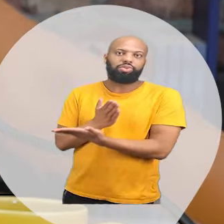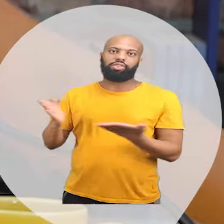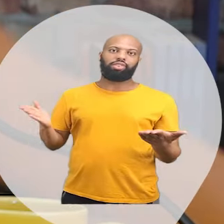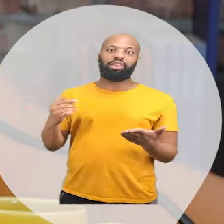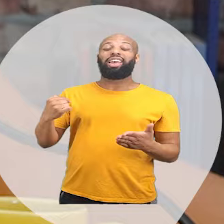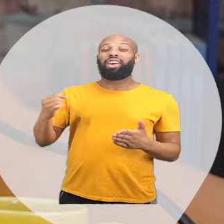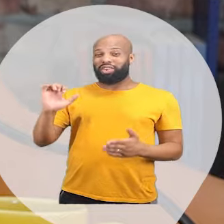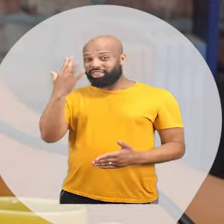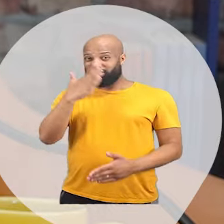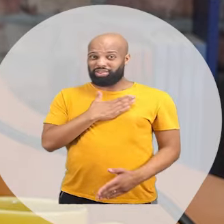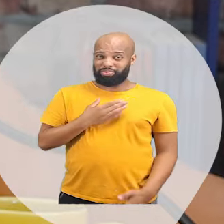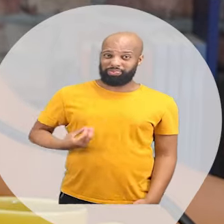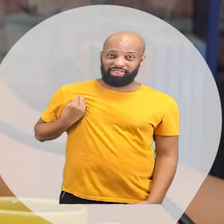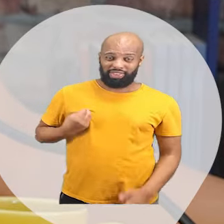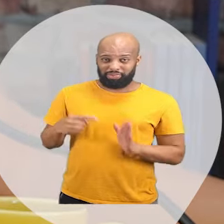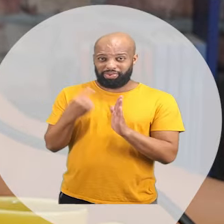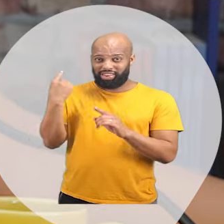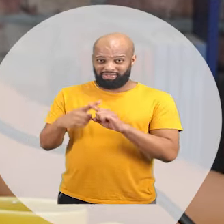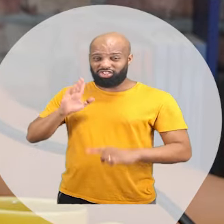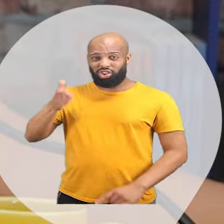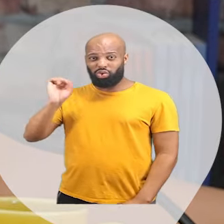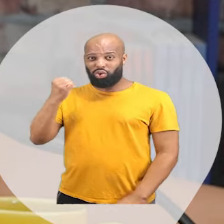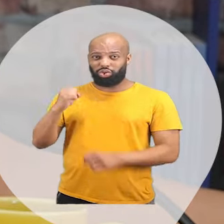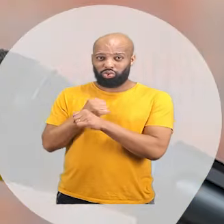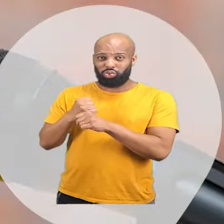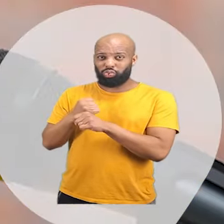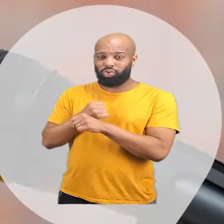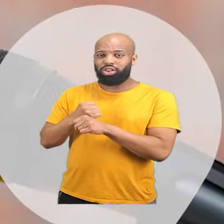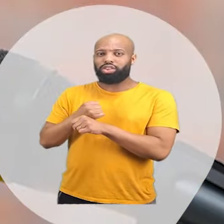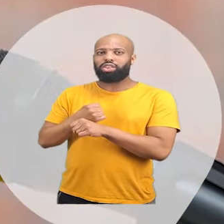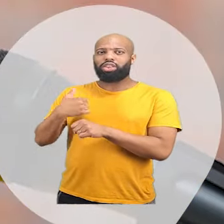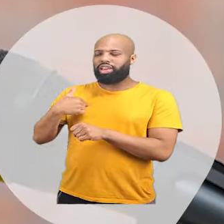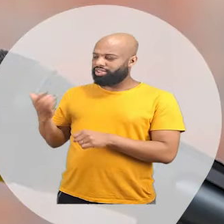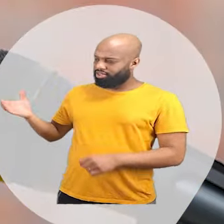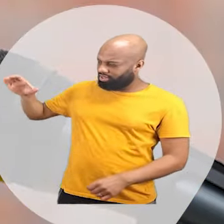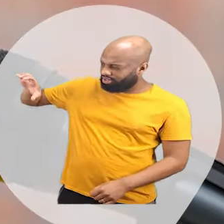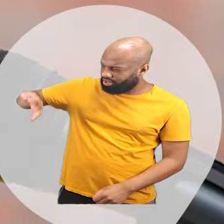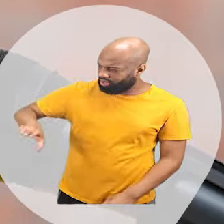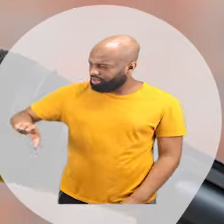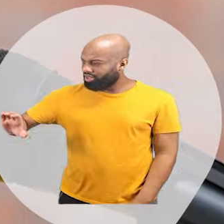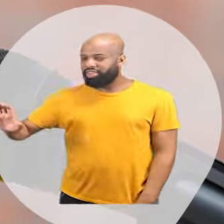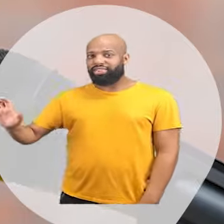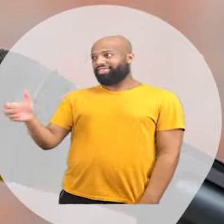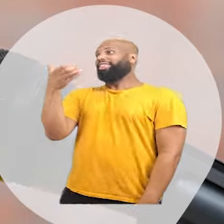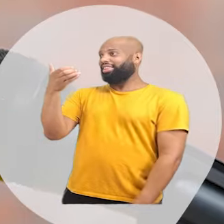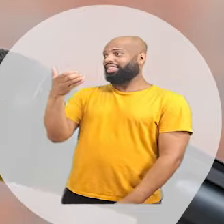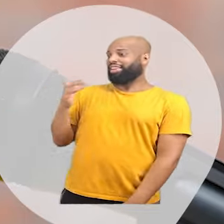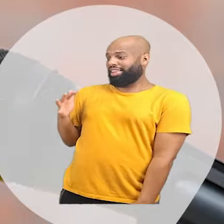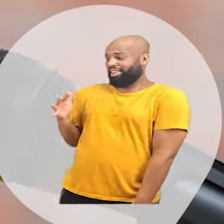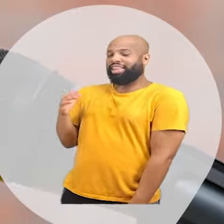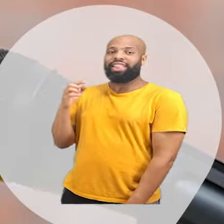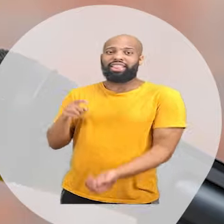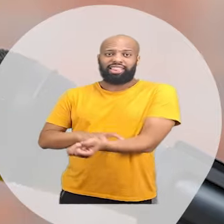semana na primeira vez na minha vida depois de oito anos eles estavam derrubando um negócio eu virei a câmera para mim e eu fiquei tipo meu Deus você é tremeu vai